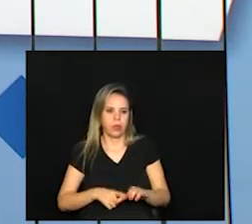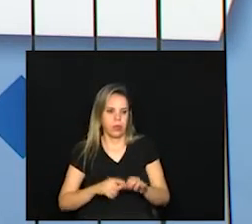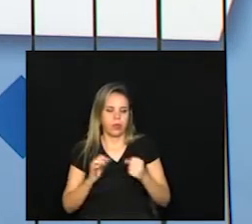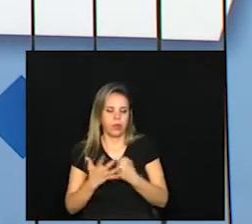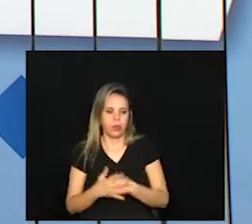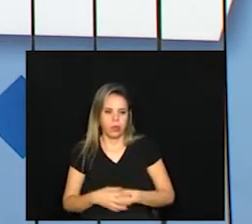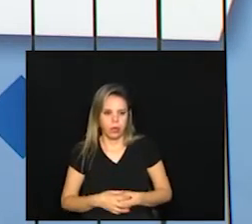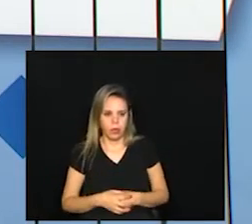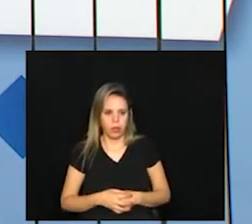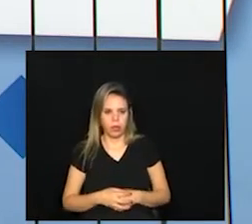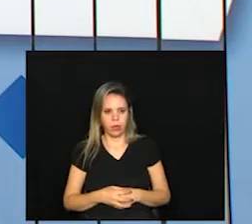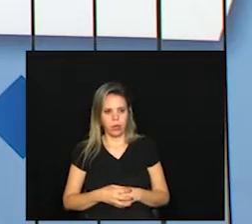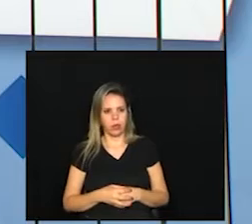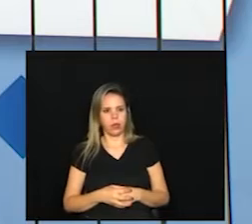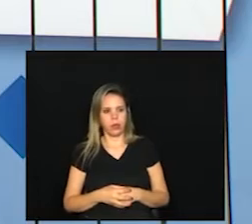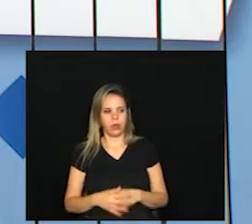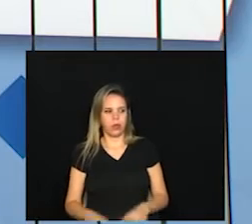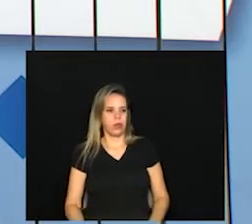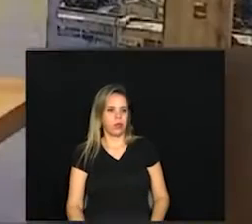da Covid-19.